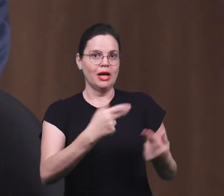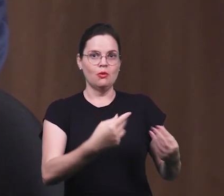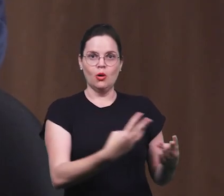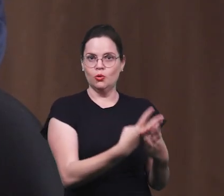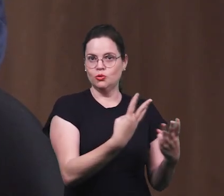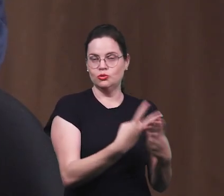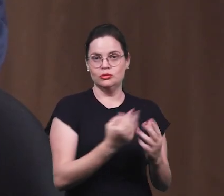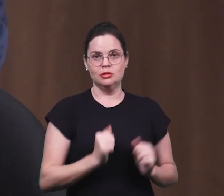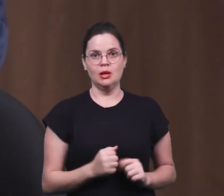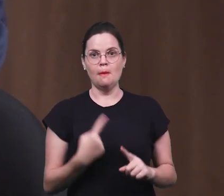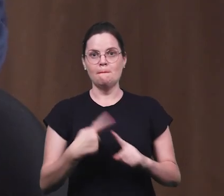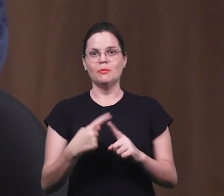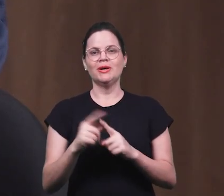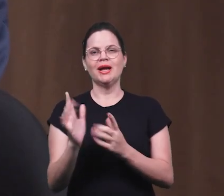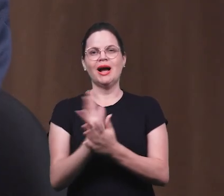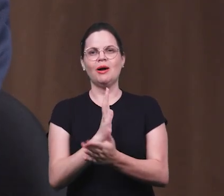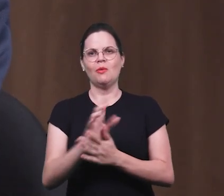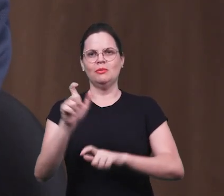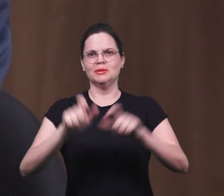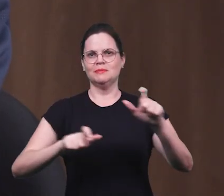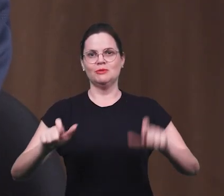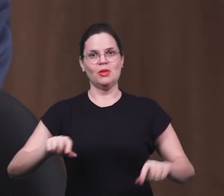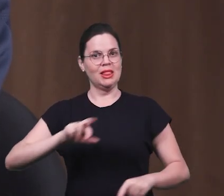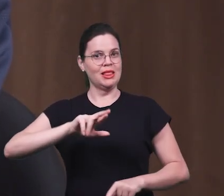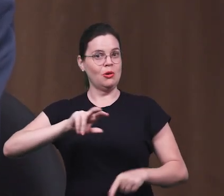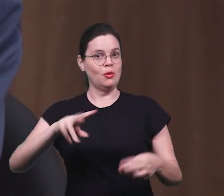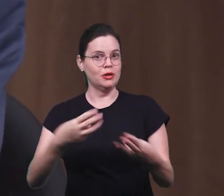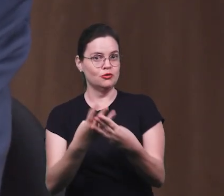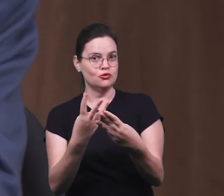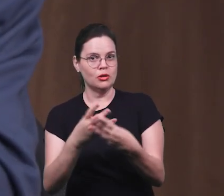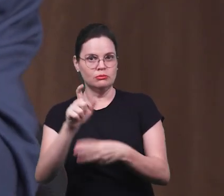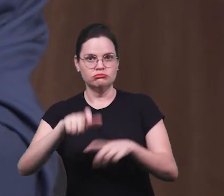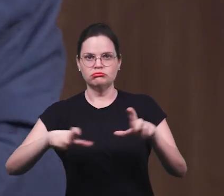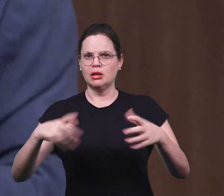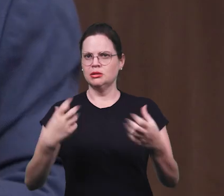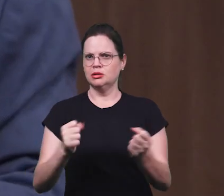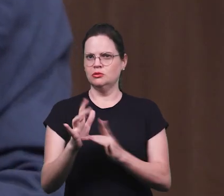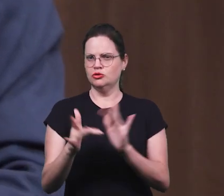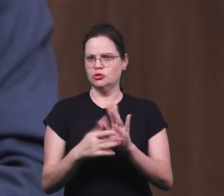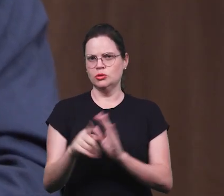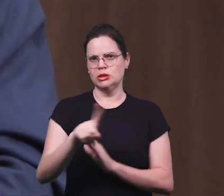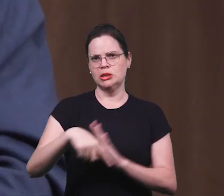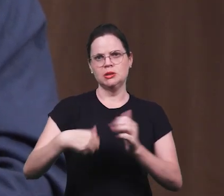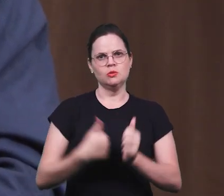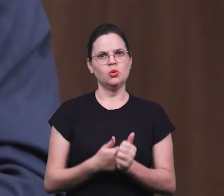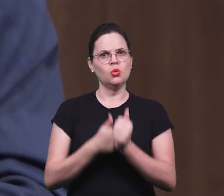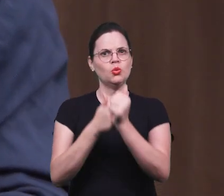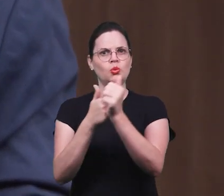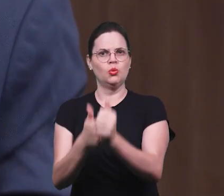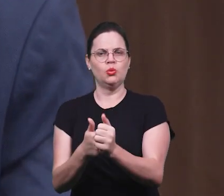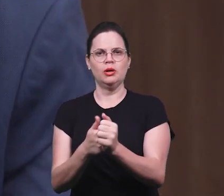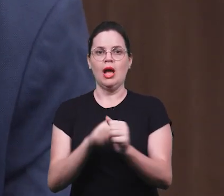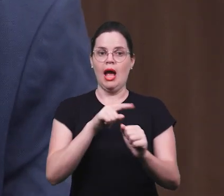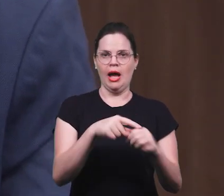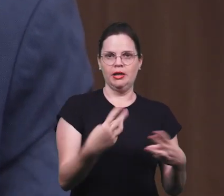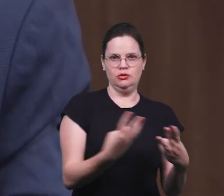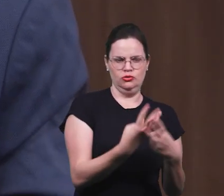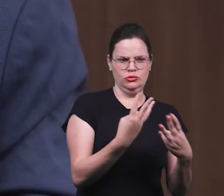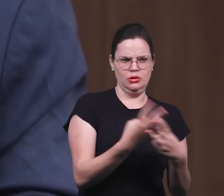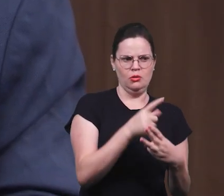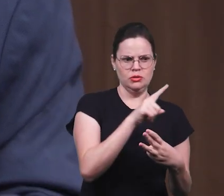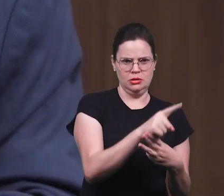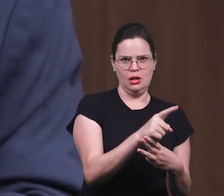que alguns gentios se converteram, que não eram judeus. Então, eles estavam seguindo a Jesus, e aí os judeus se convertiram e falaram, não,